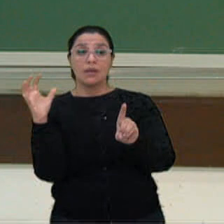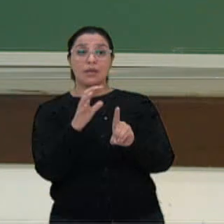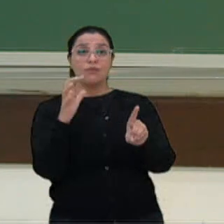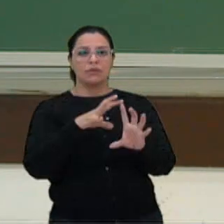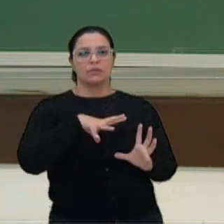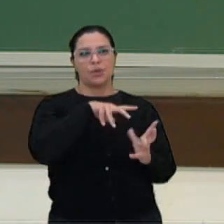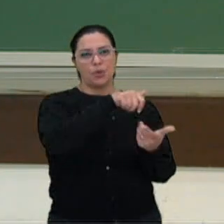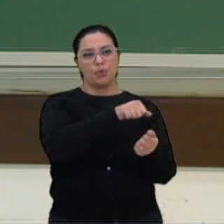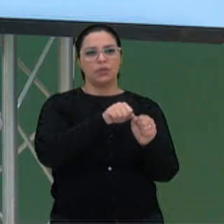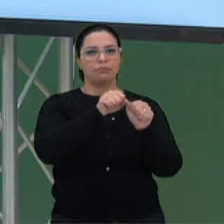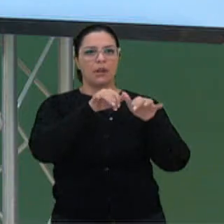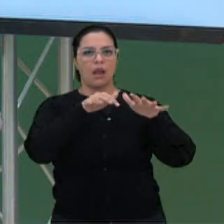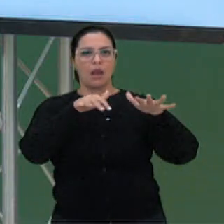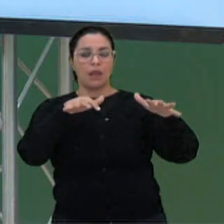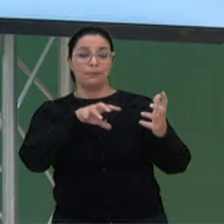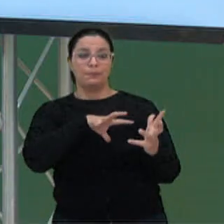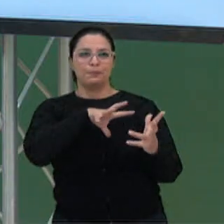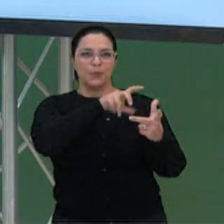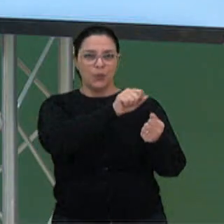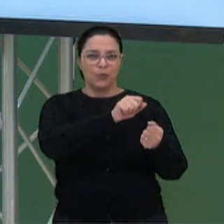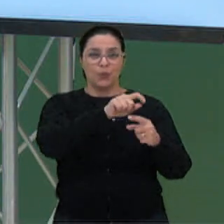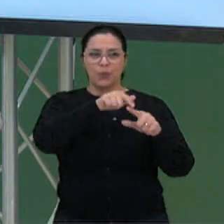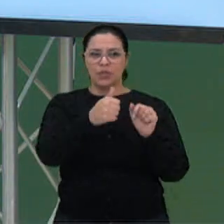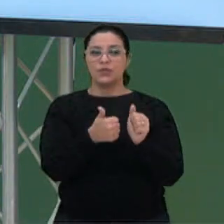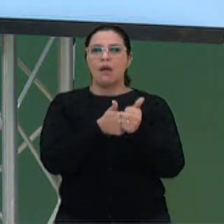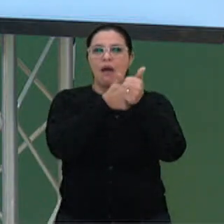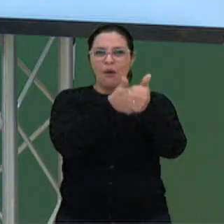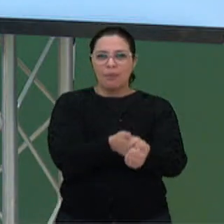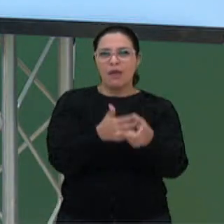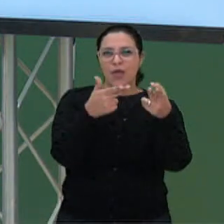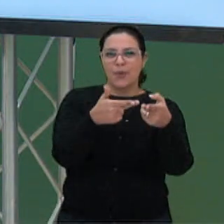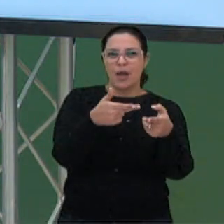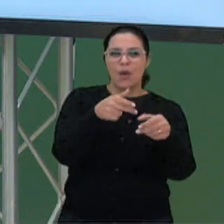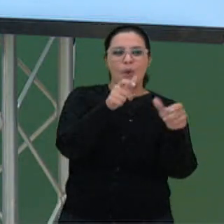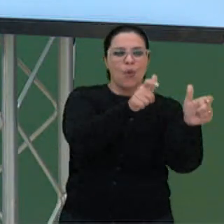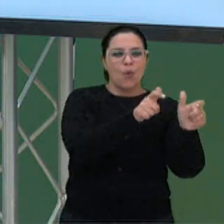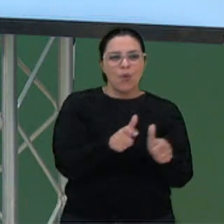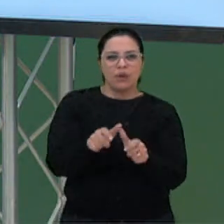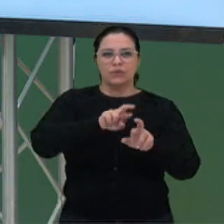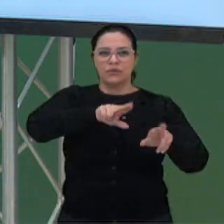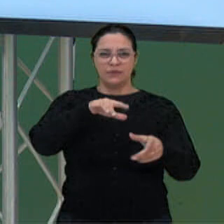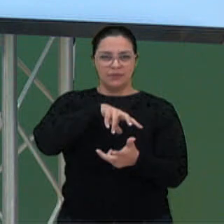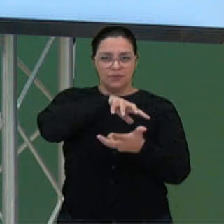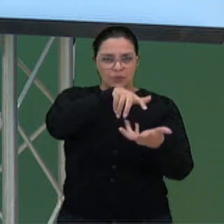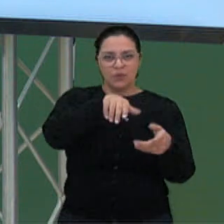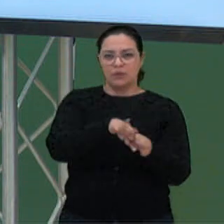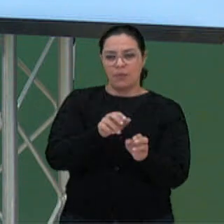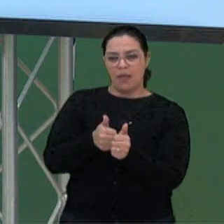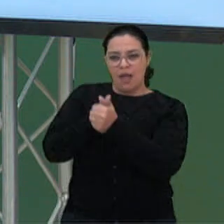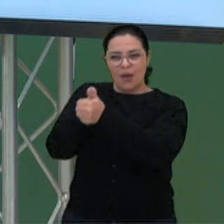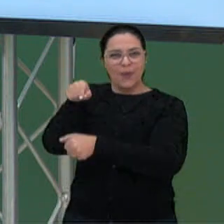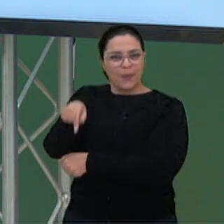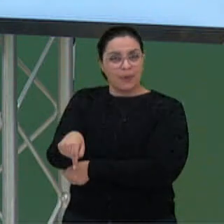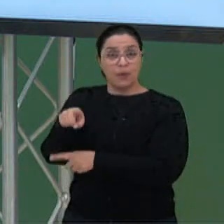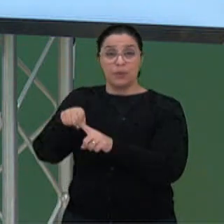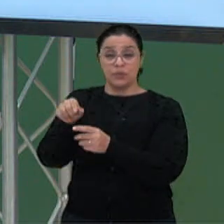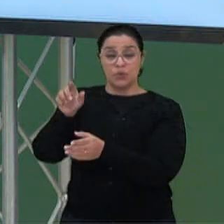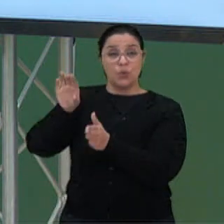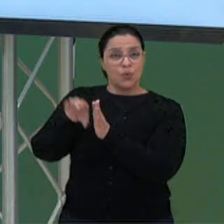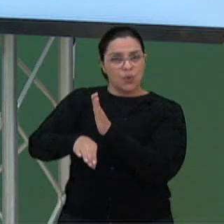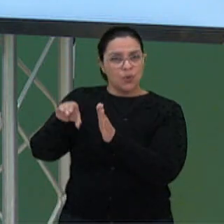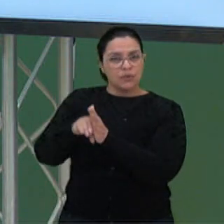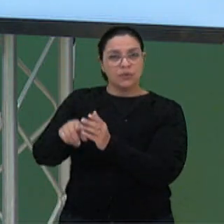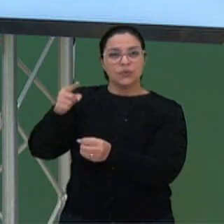e que elas vão se espalhar por todo mundo, aí vão ser seguidas por diferentes locais do mundo, certo? Então, o conceito ali